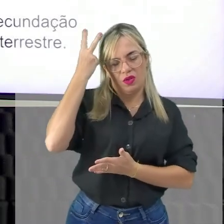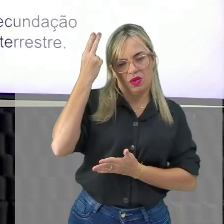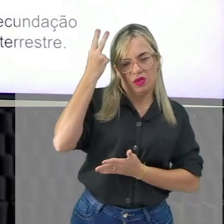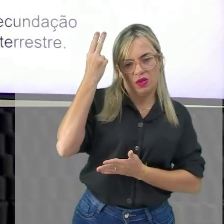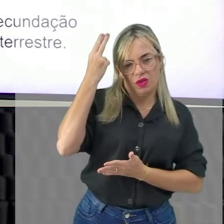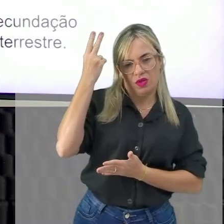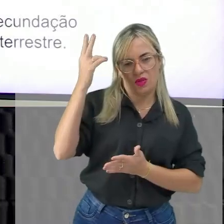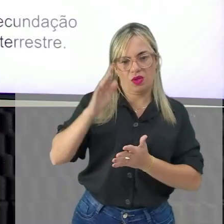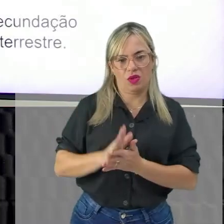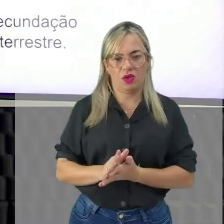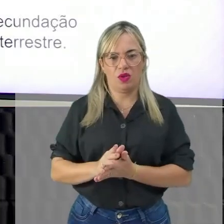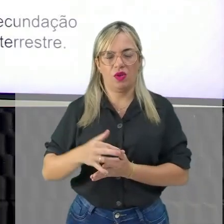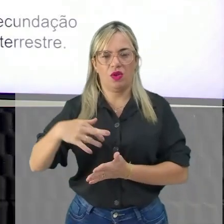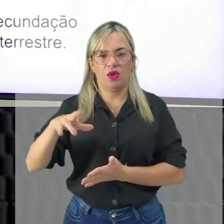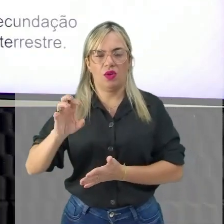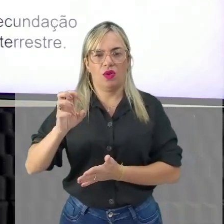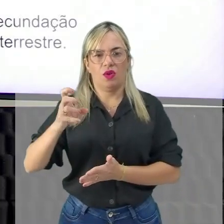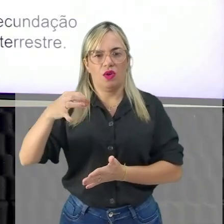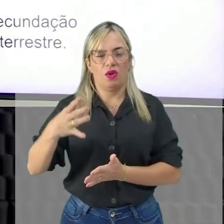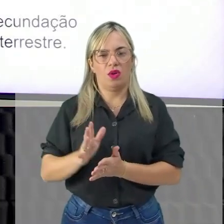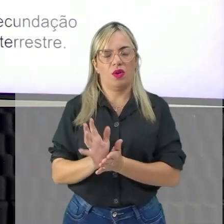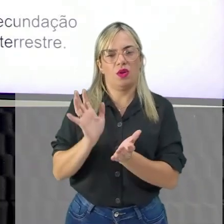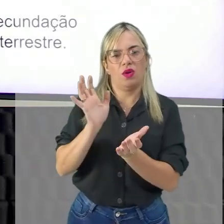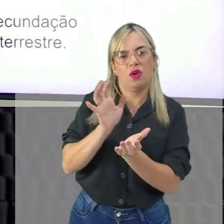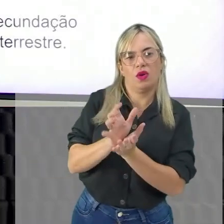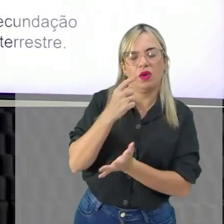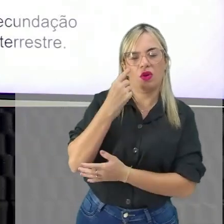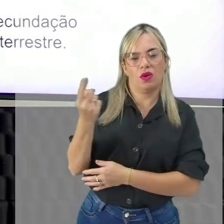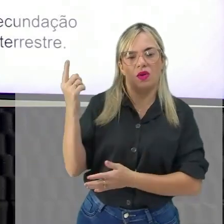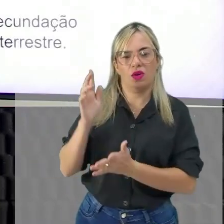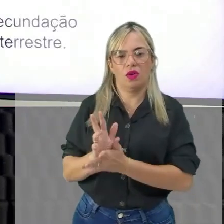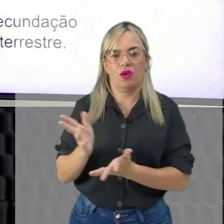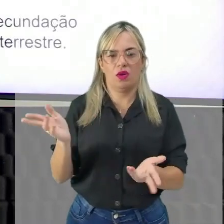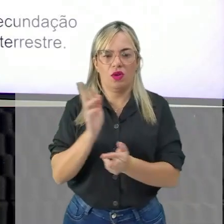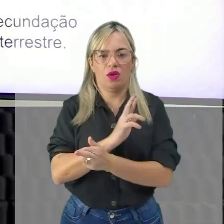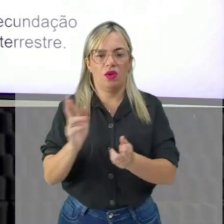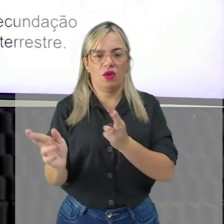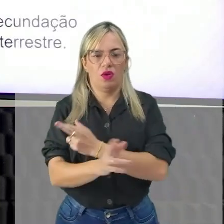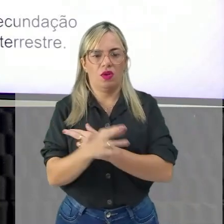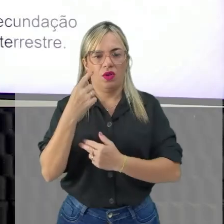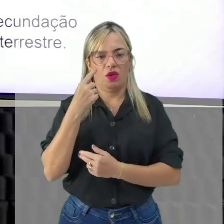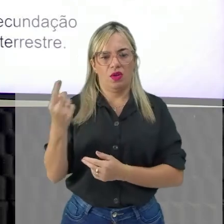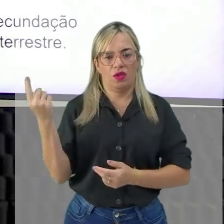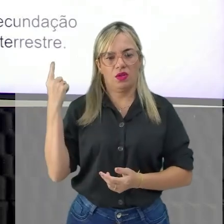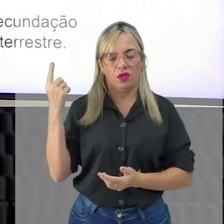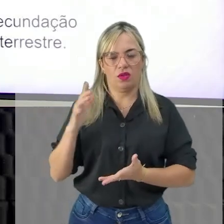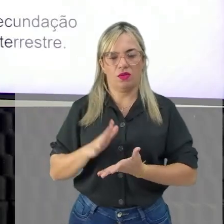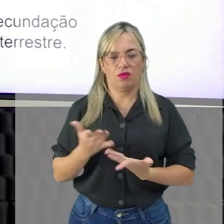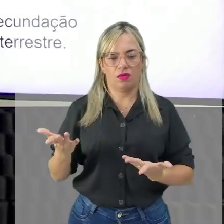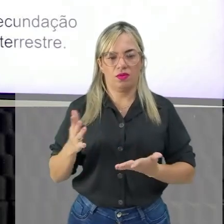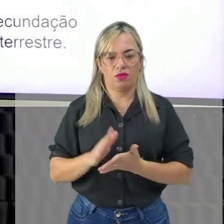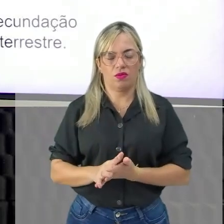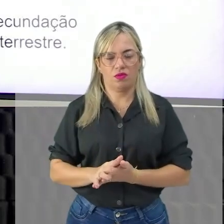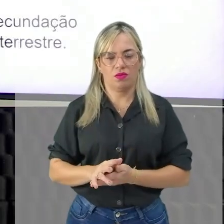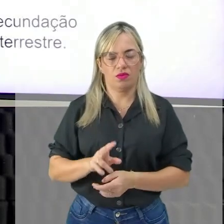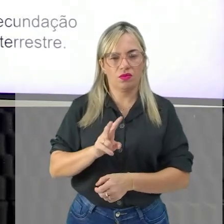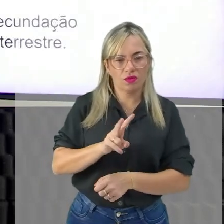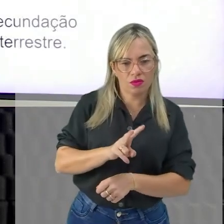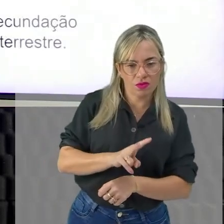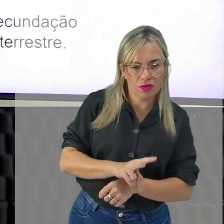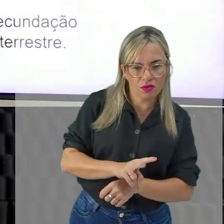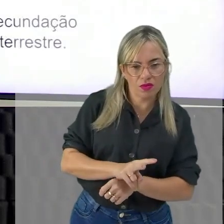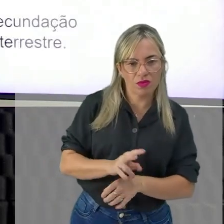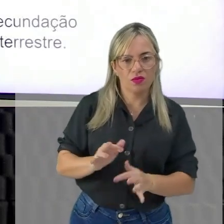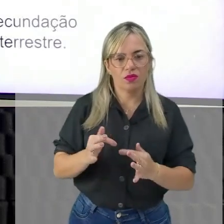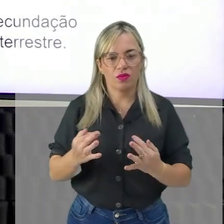tá? Então, a gente tem que ter cuidado quando a gente associa cuidado parental aos répteis. Então, cuidado parental, fecundação